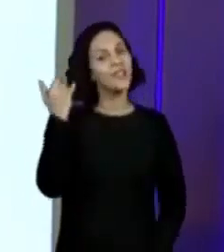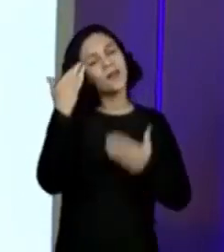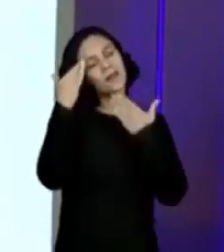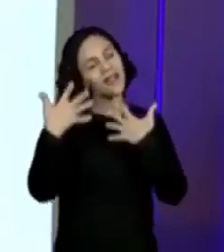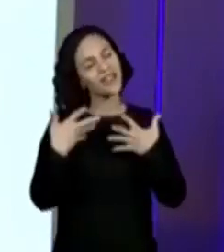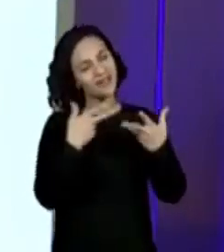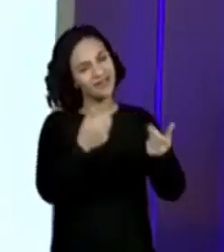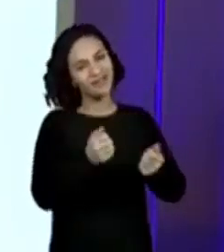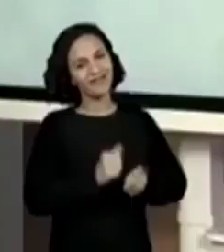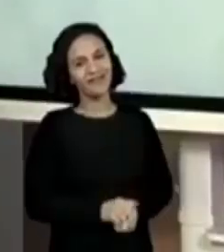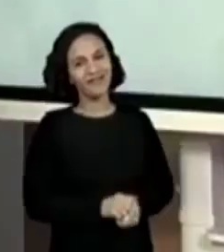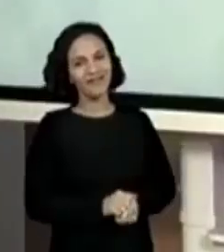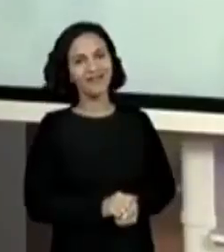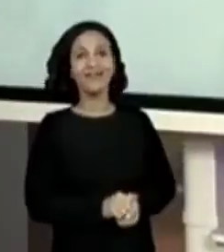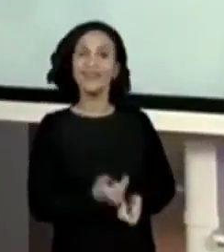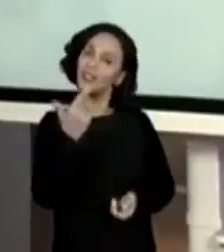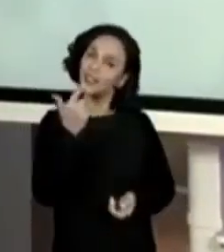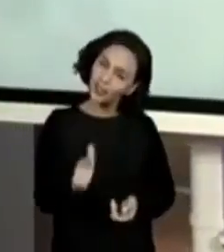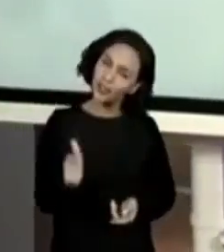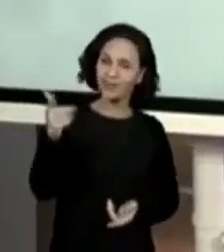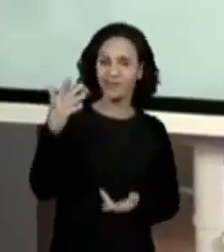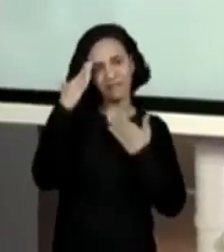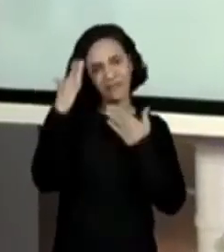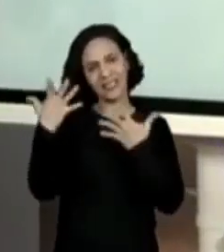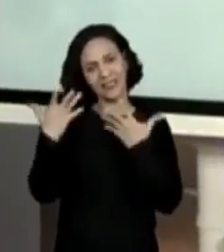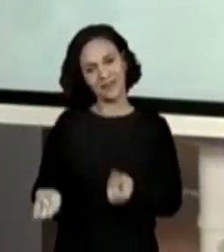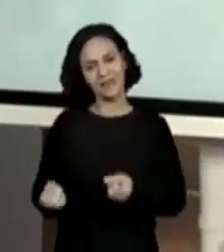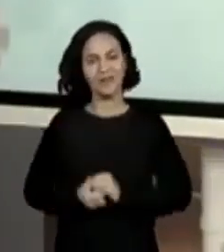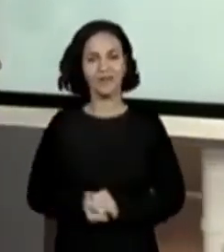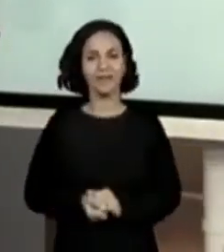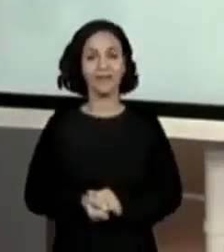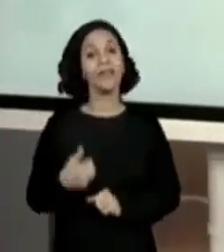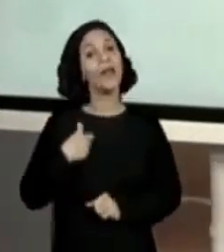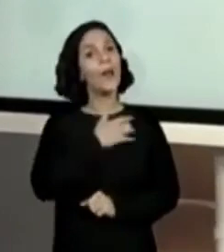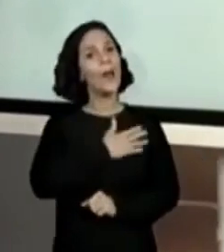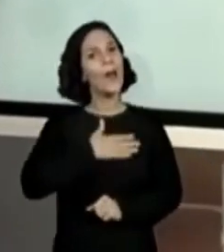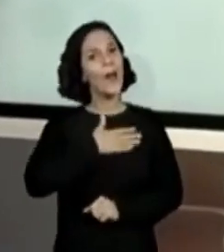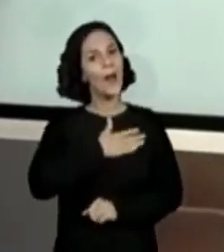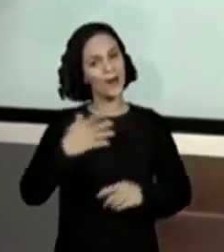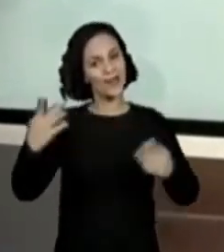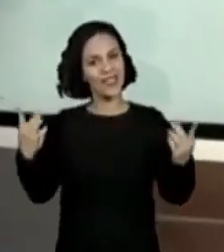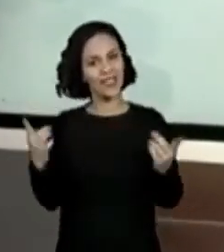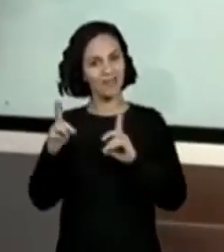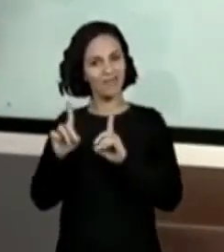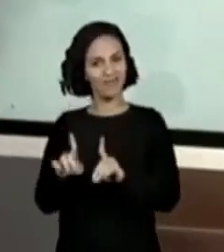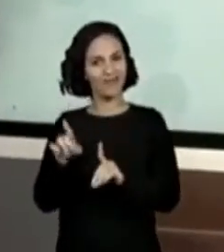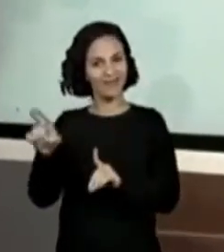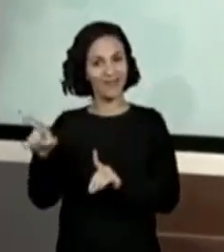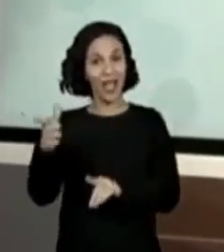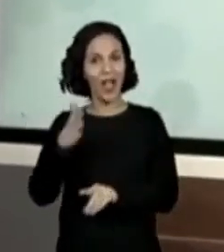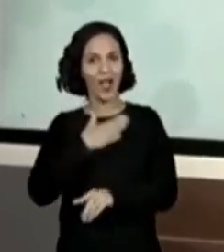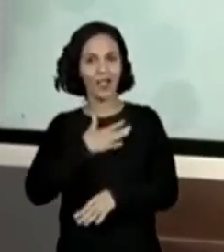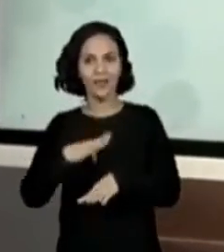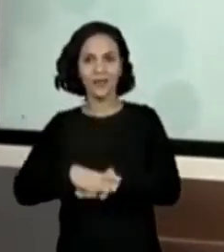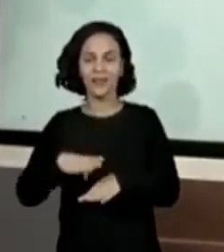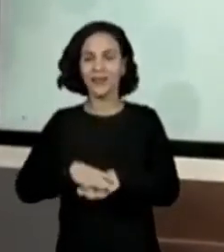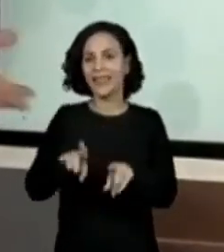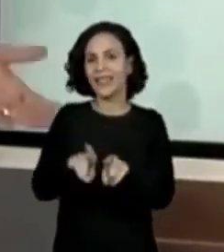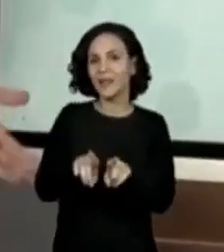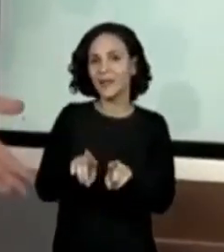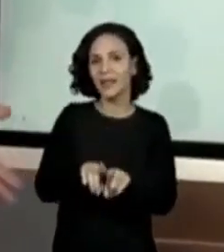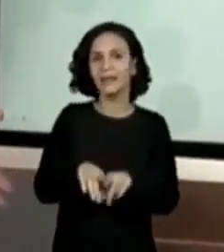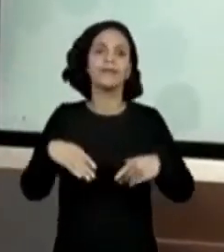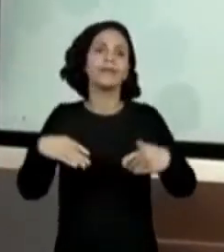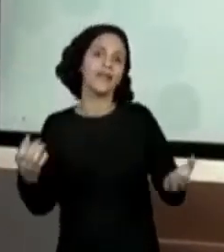pelo convite, Pro. De novo, obrigada, professora Fran. Eu gosto de fazer parceria com a professora Fran, ela gosta de matemática também. E